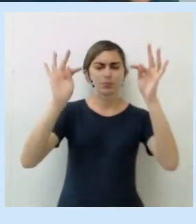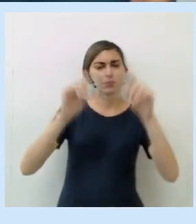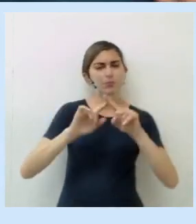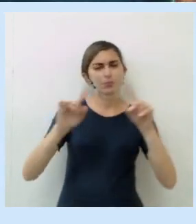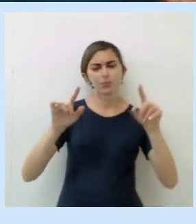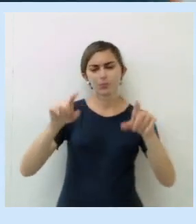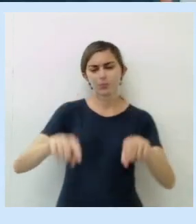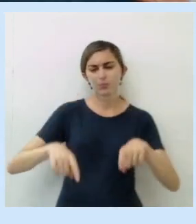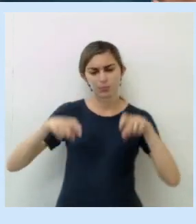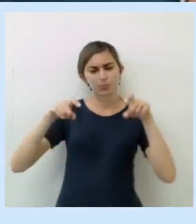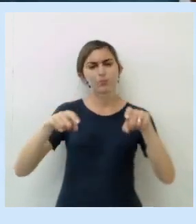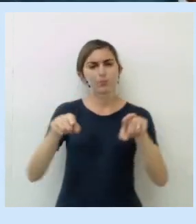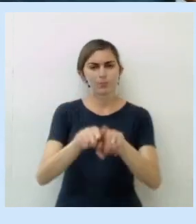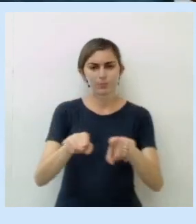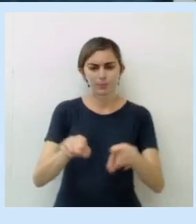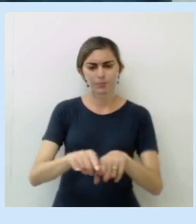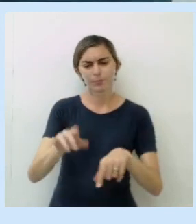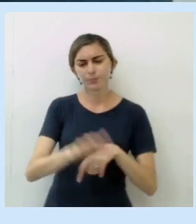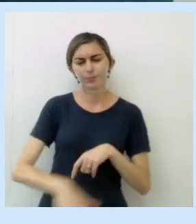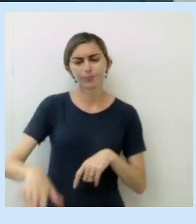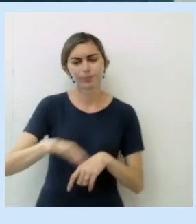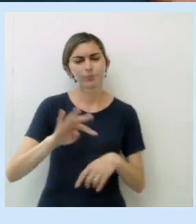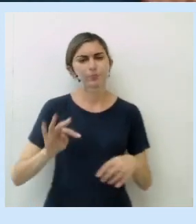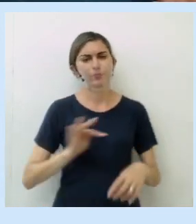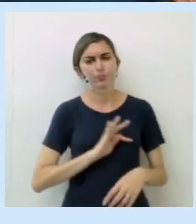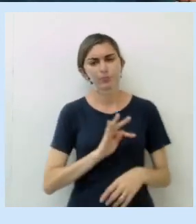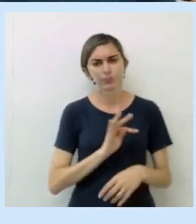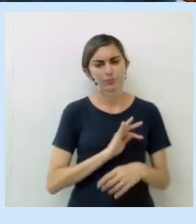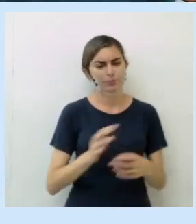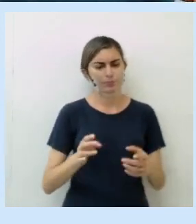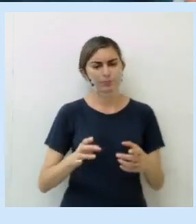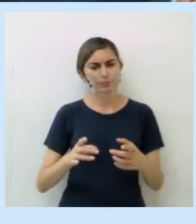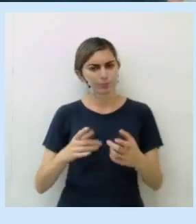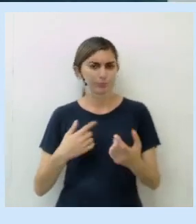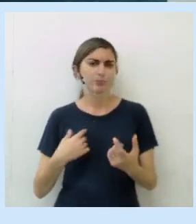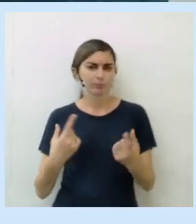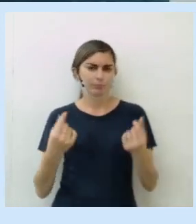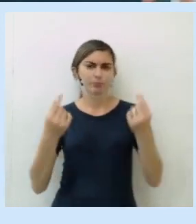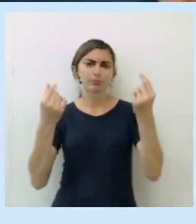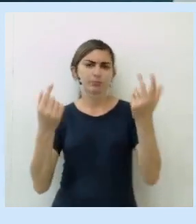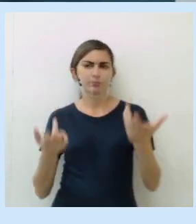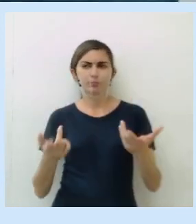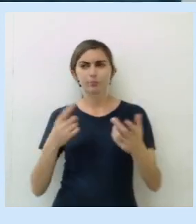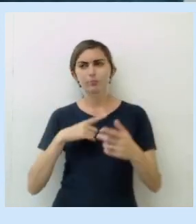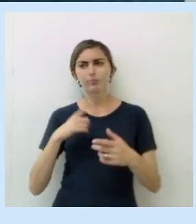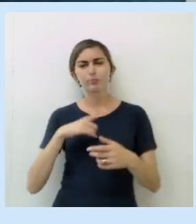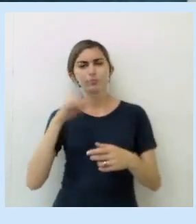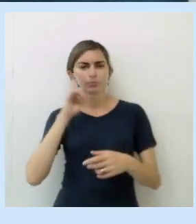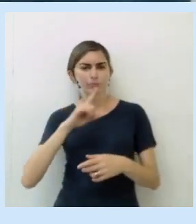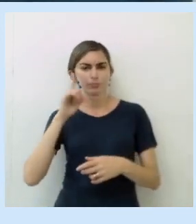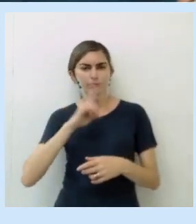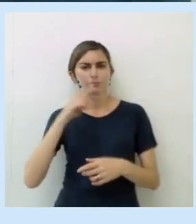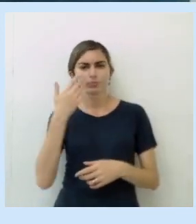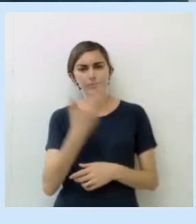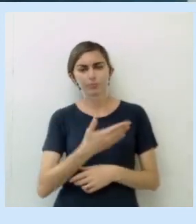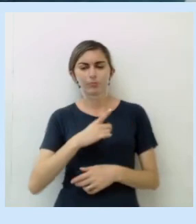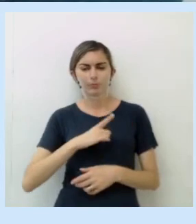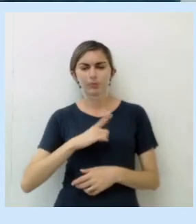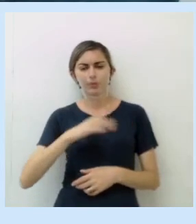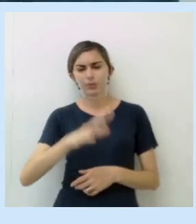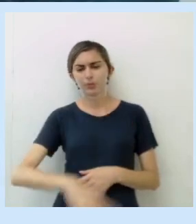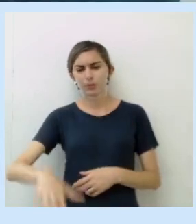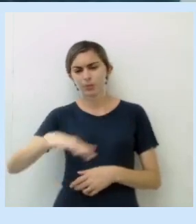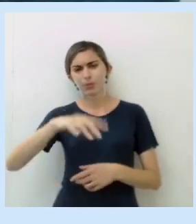mas o campo ele também oferece essa área tecnológica e rentabilidade. É o caso dos Estados Unidos, né? Então eles têm uma